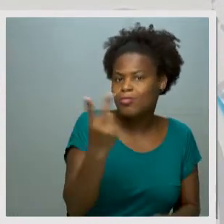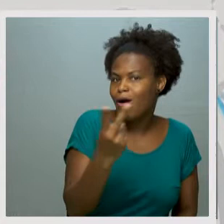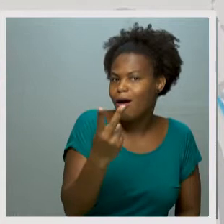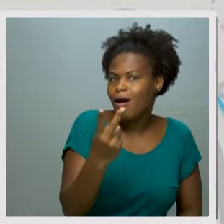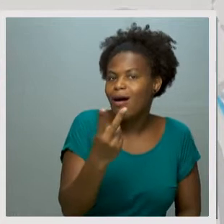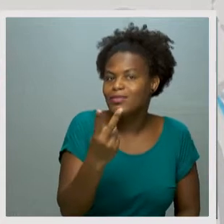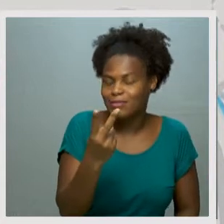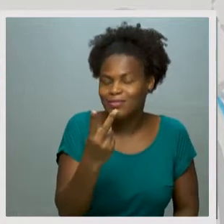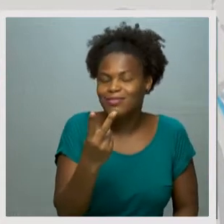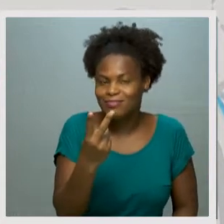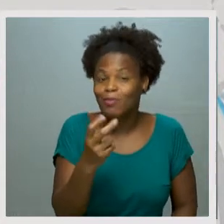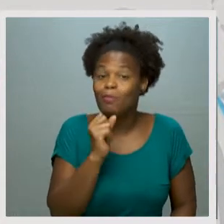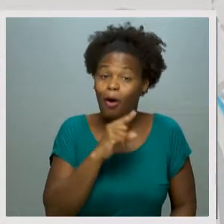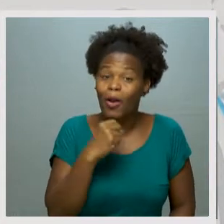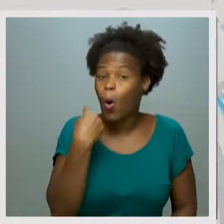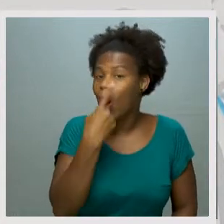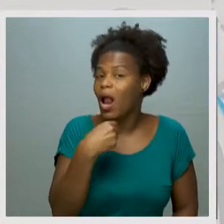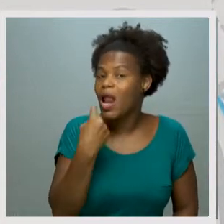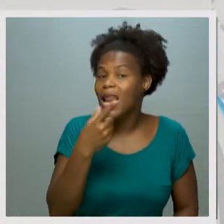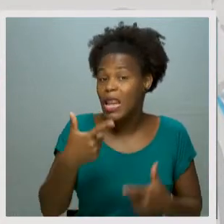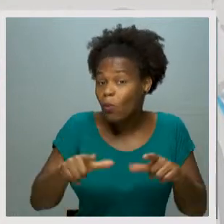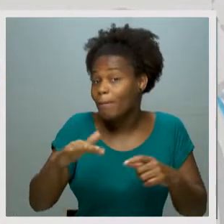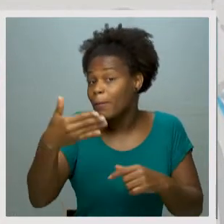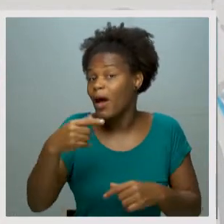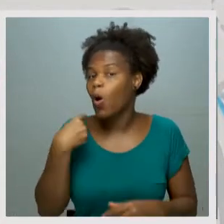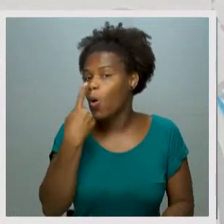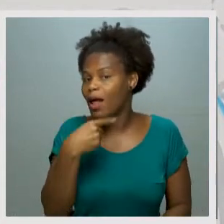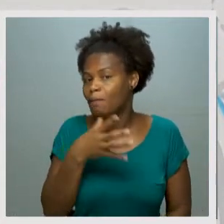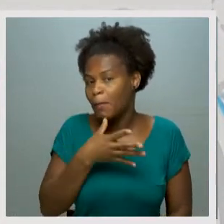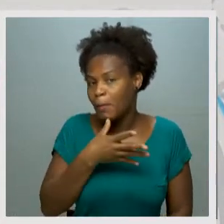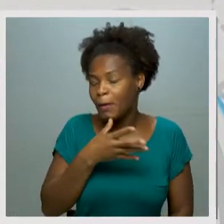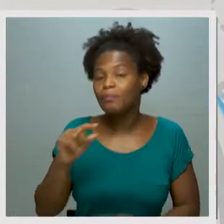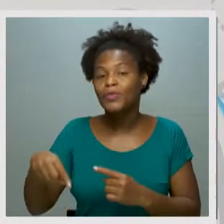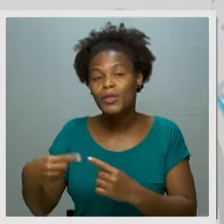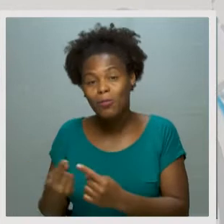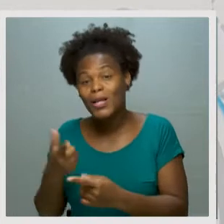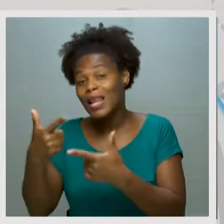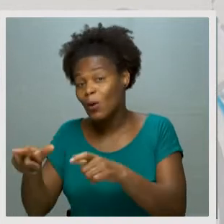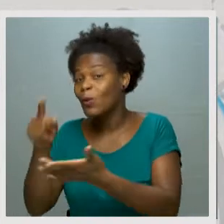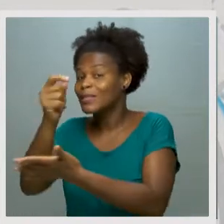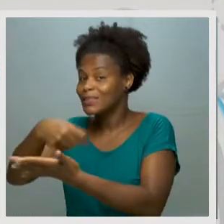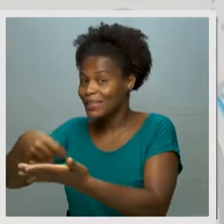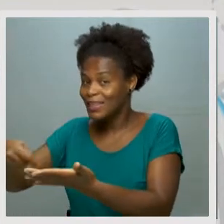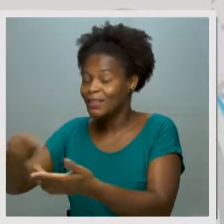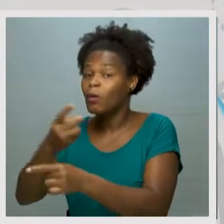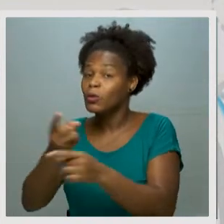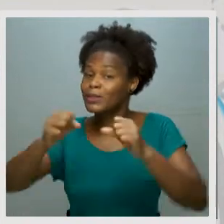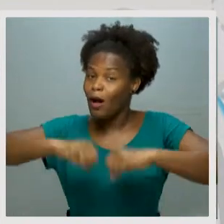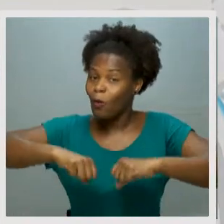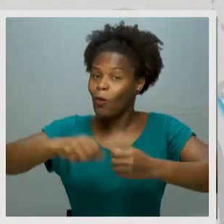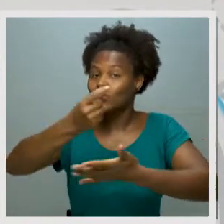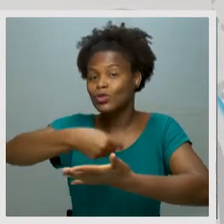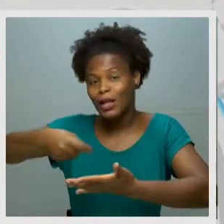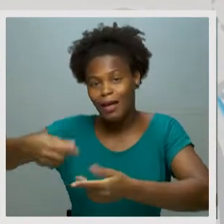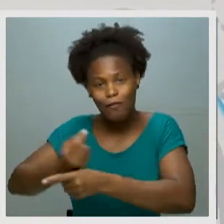bem. A língua ela é oral, primeira, e depois ela é escrita. Por isso nós temos os acordos